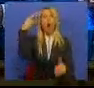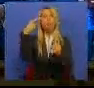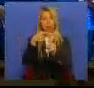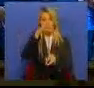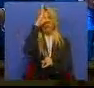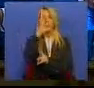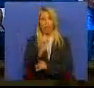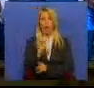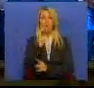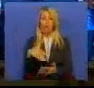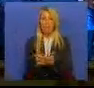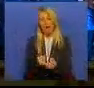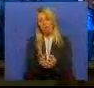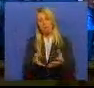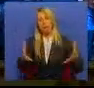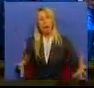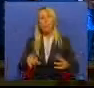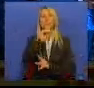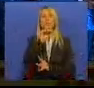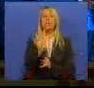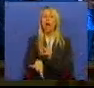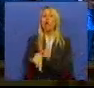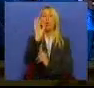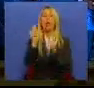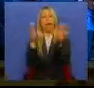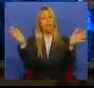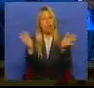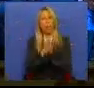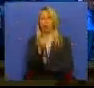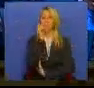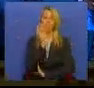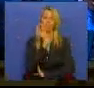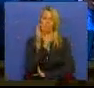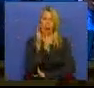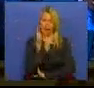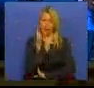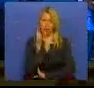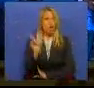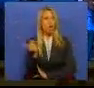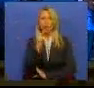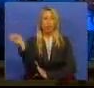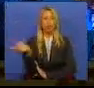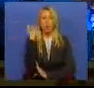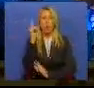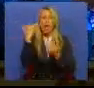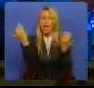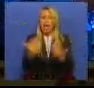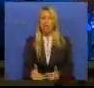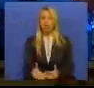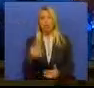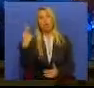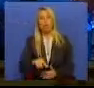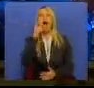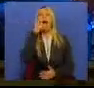é alargar a possibilidade de escolha a todos os pais, não a restringindo àqueles que a podem